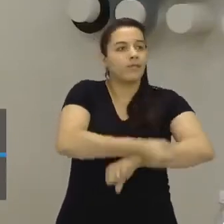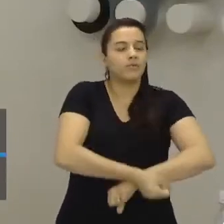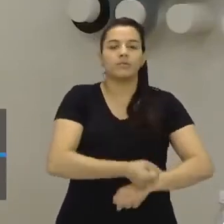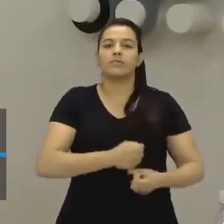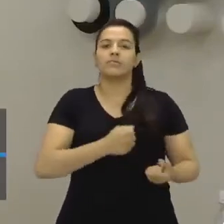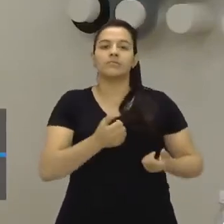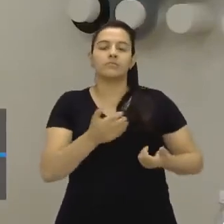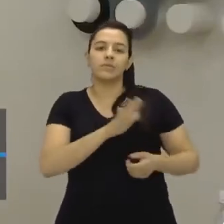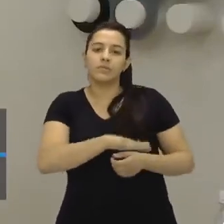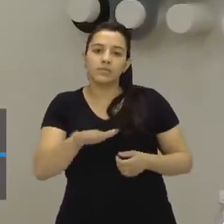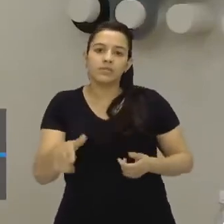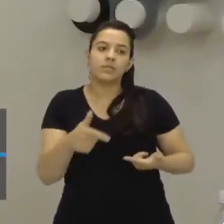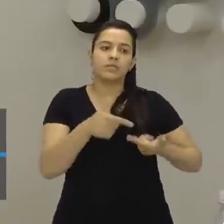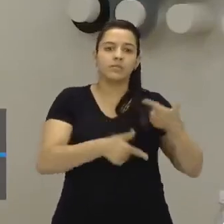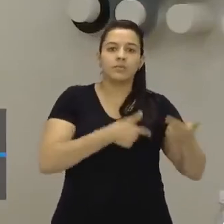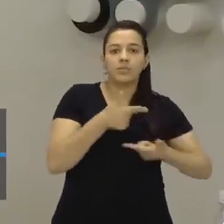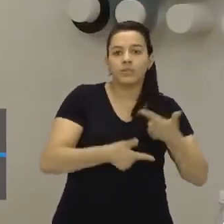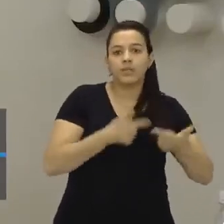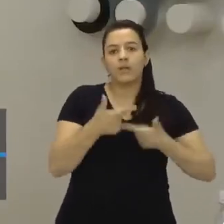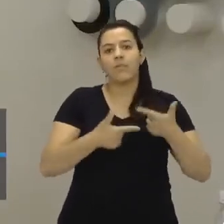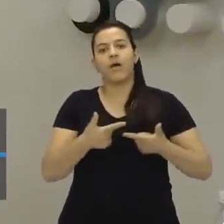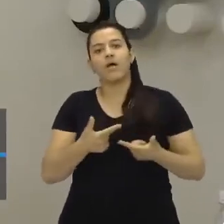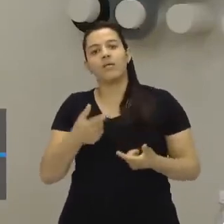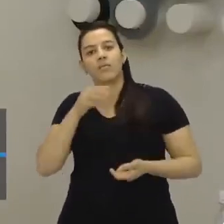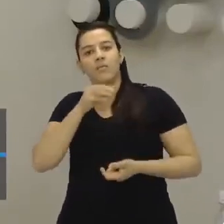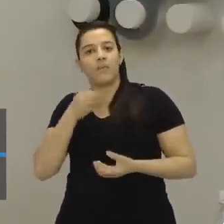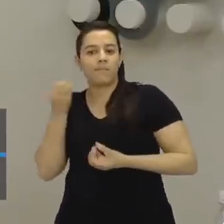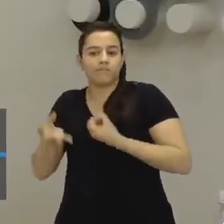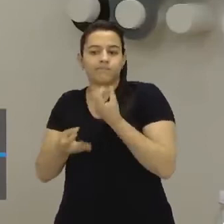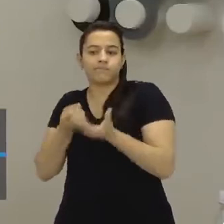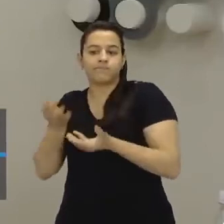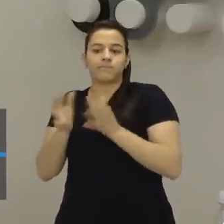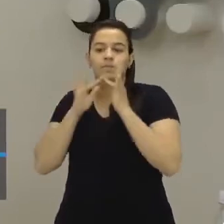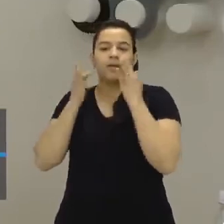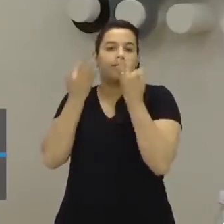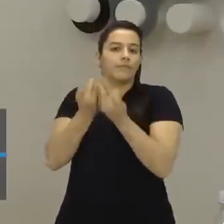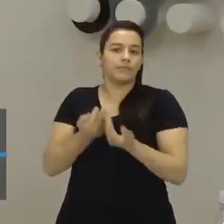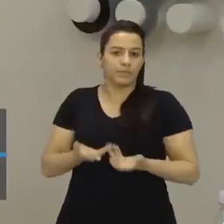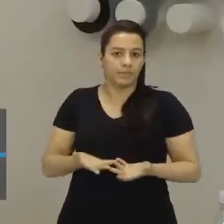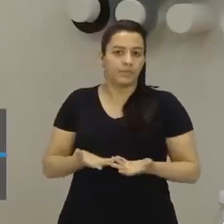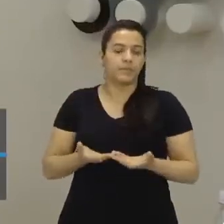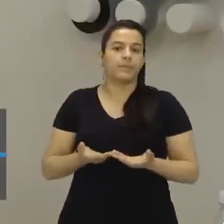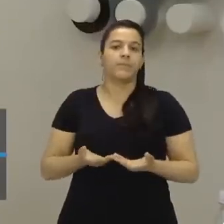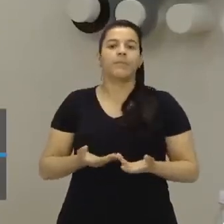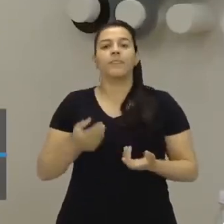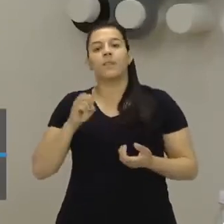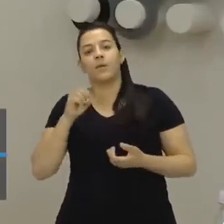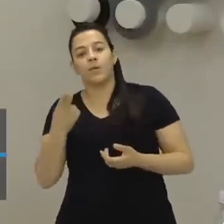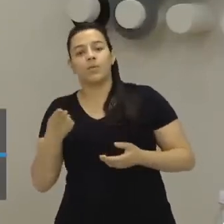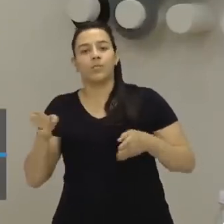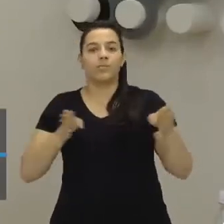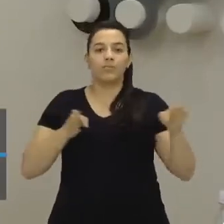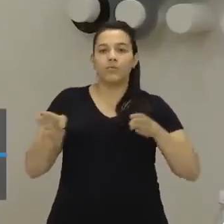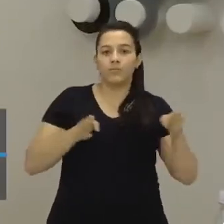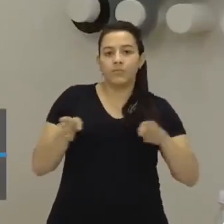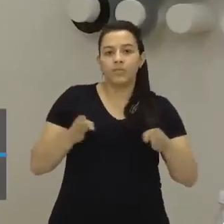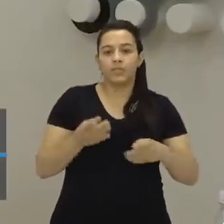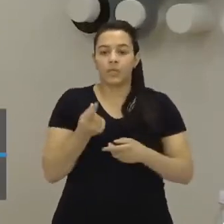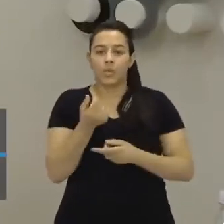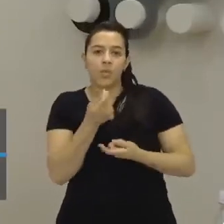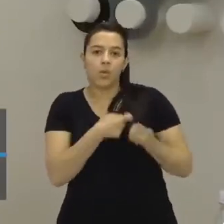no trabalho para sustentar a família, para melhorar a renda da família. Ou o momento econômico do